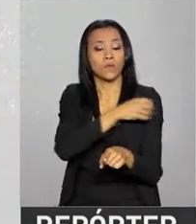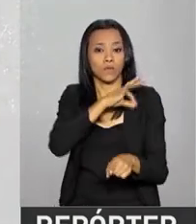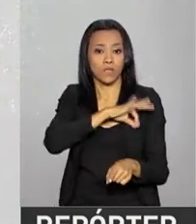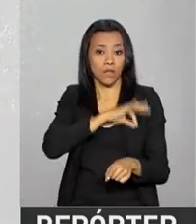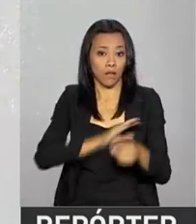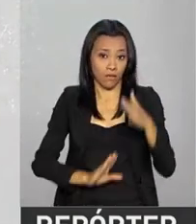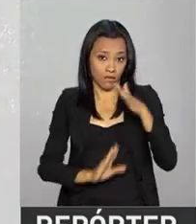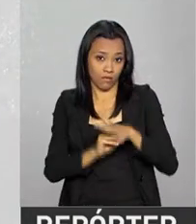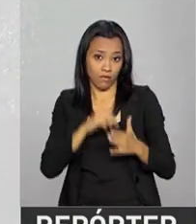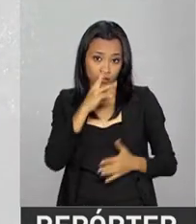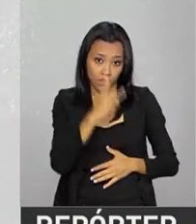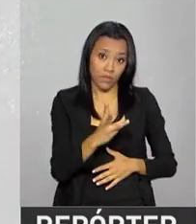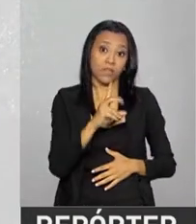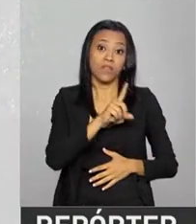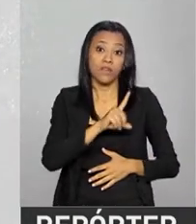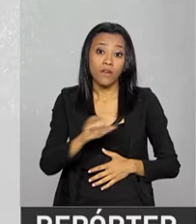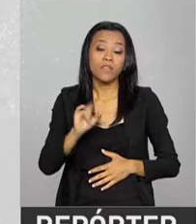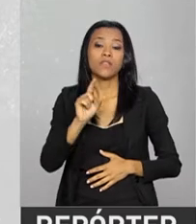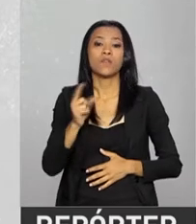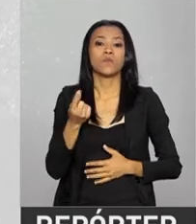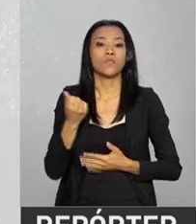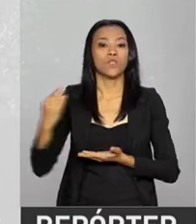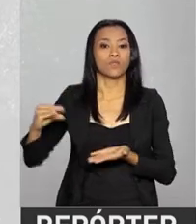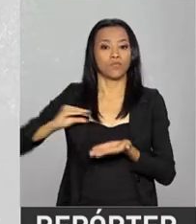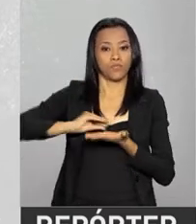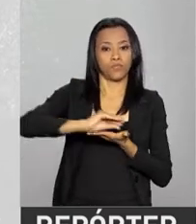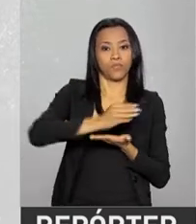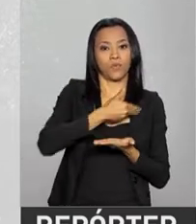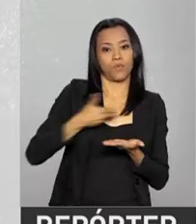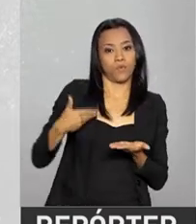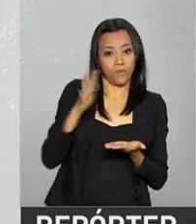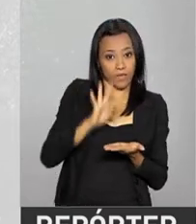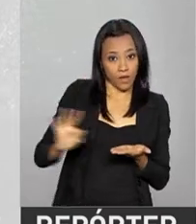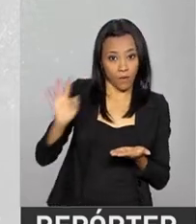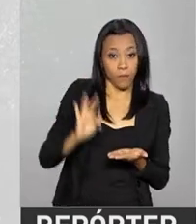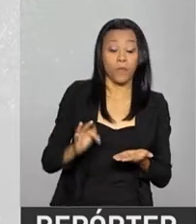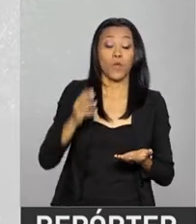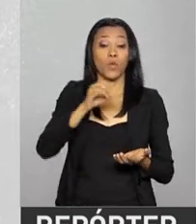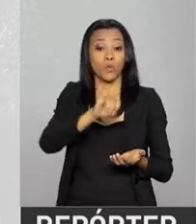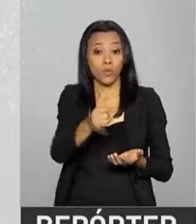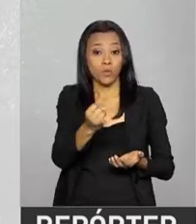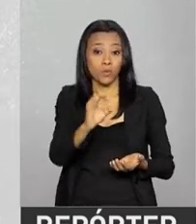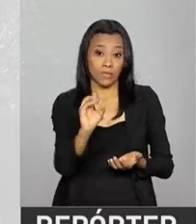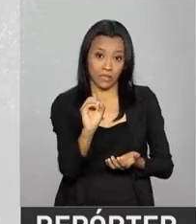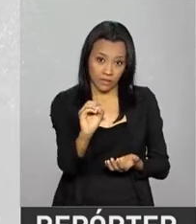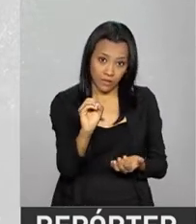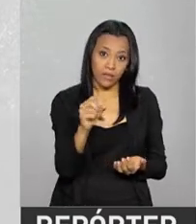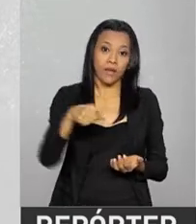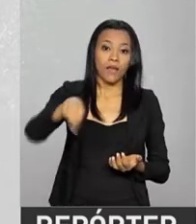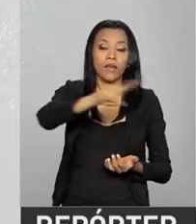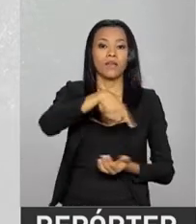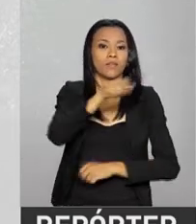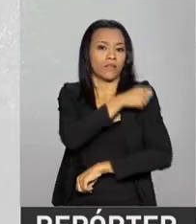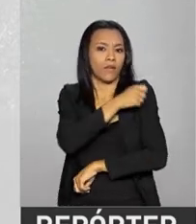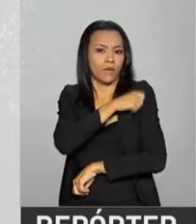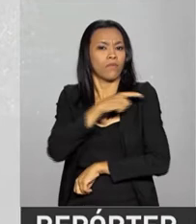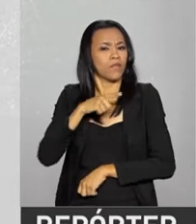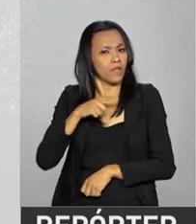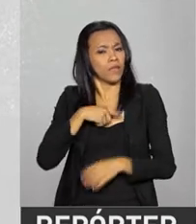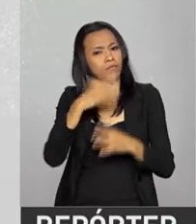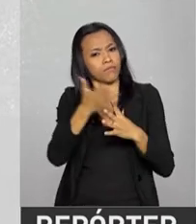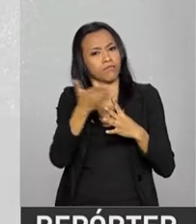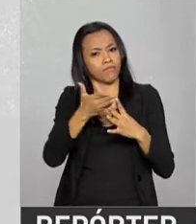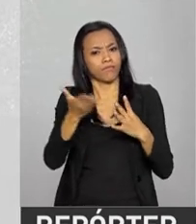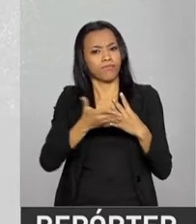mínimos e será financiada com recursos da união além de juro zero esses estudantes vão contar com as prestações mensais